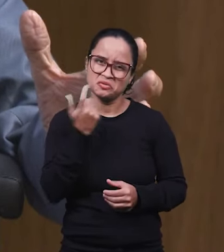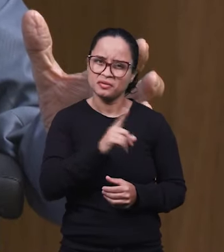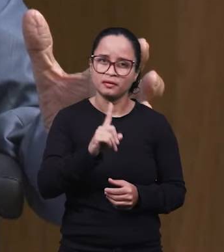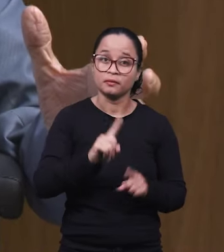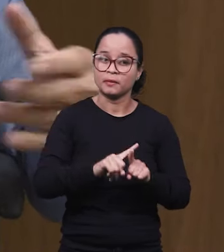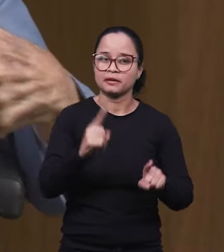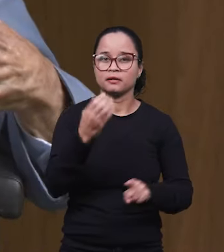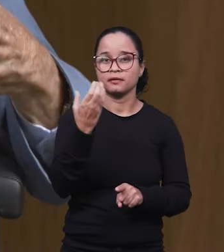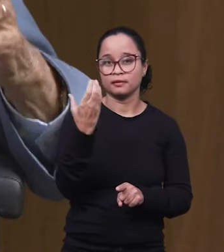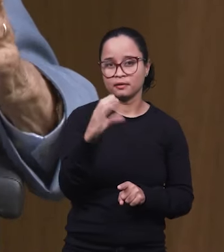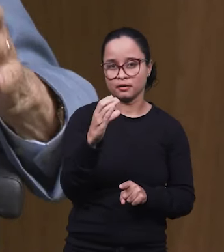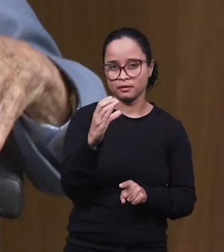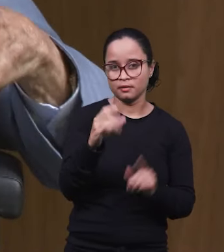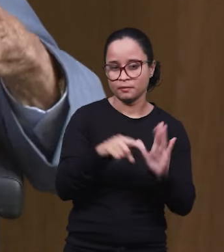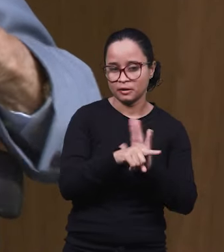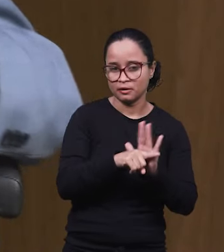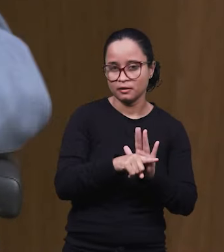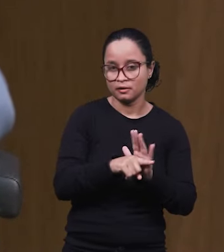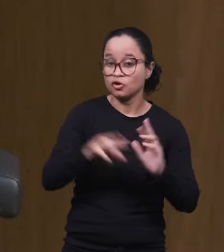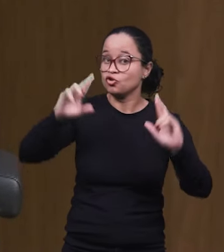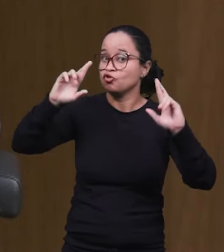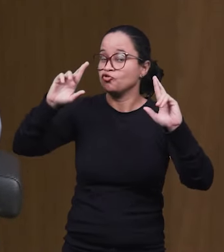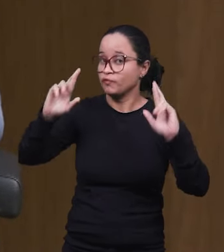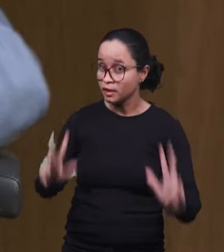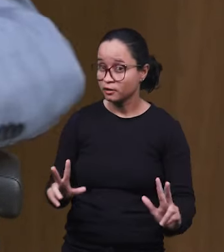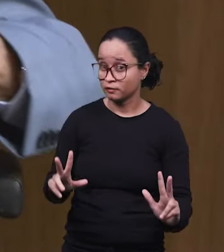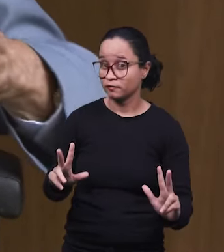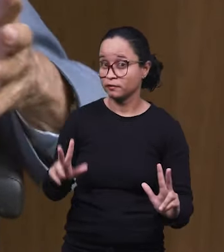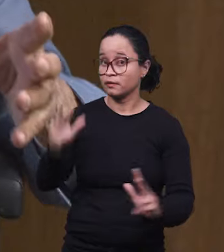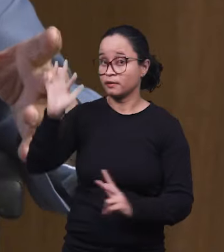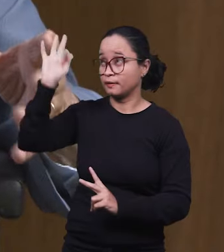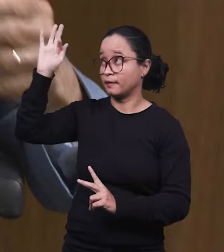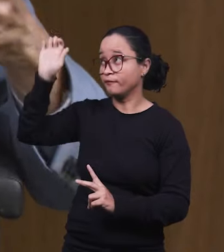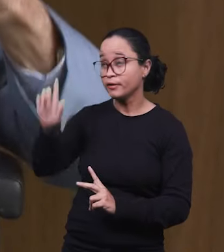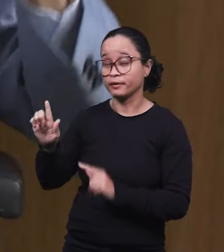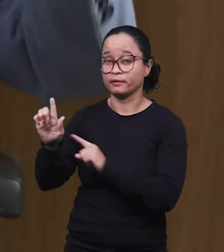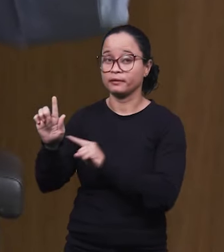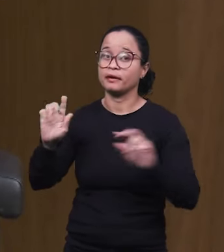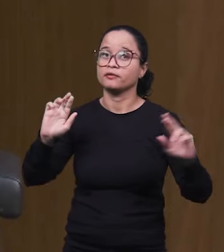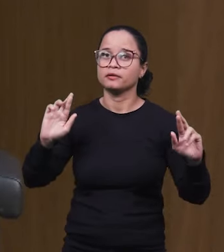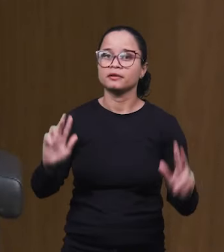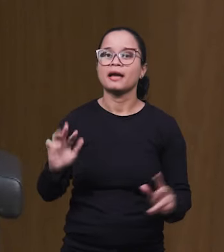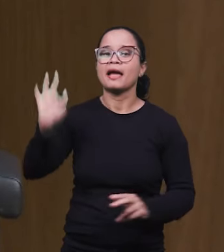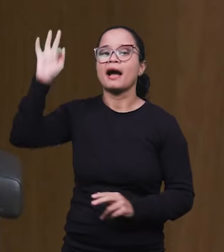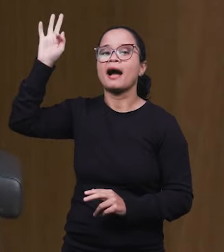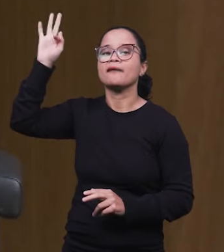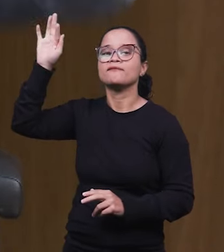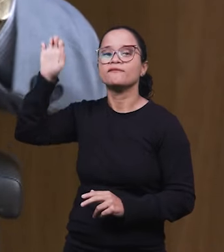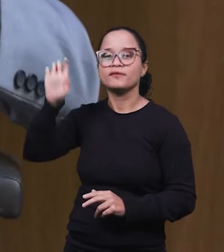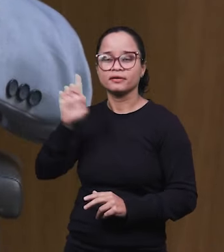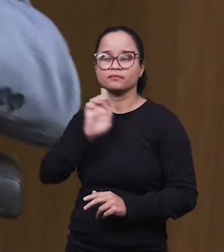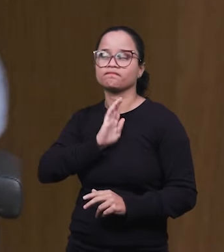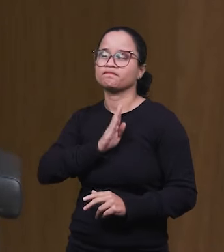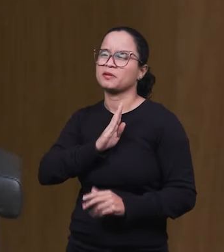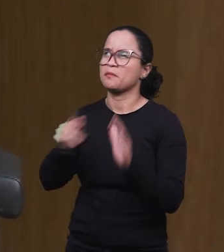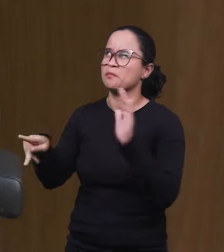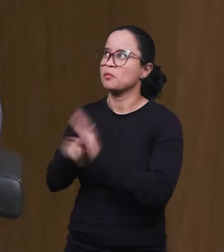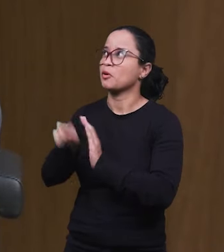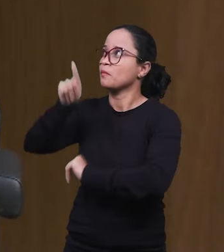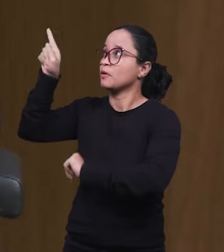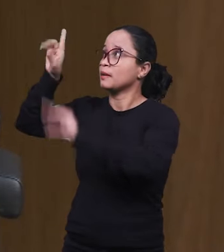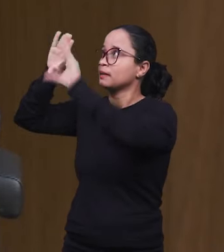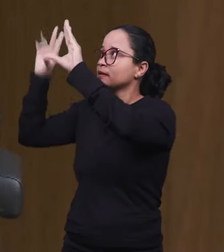coisa e a fé é outra coisa. Então, a fé é um dom que vem de cima. E